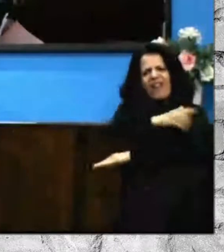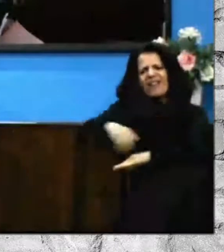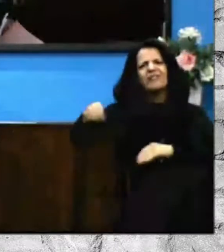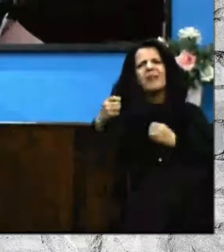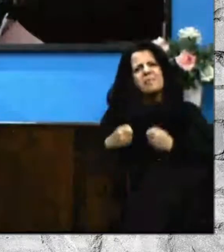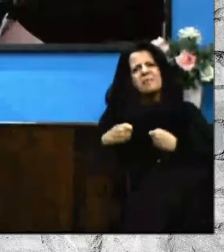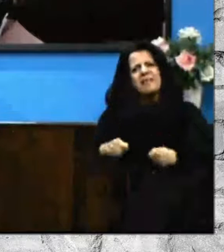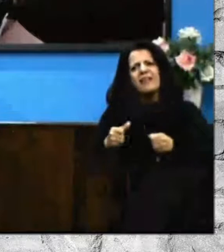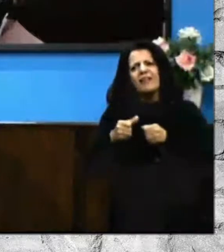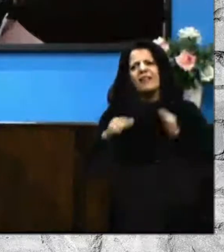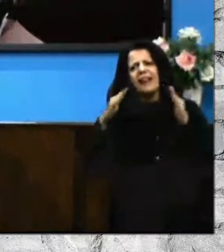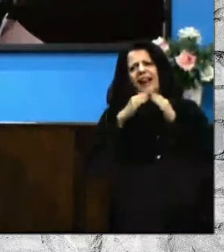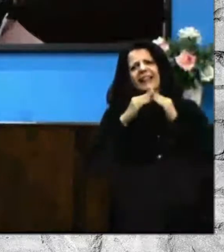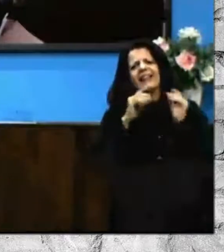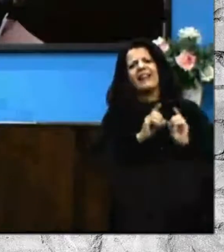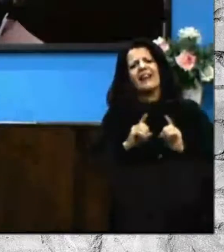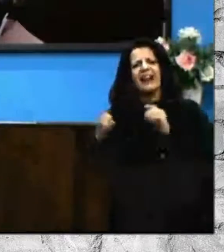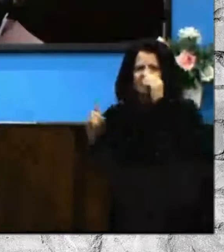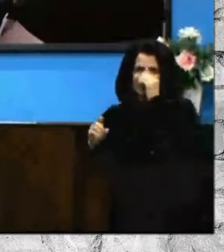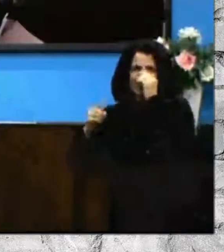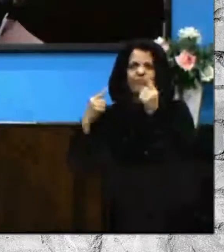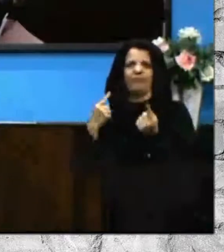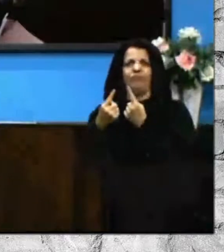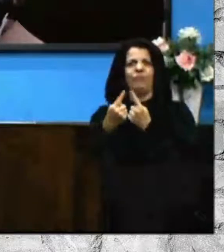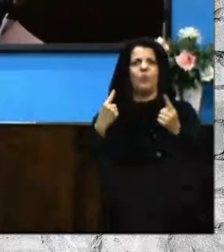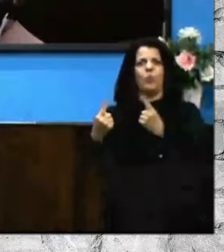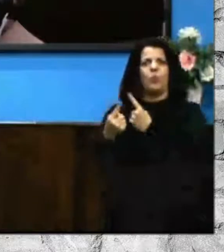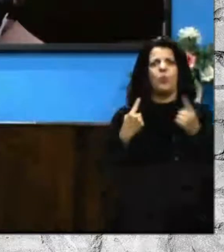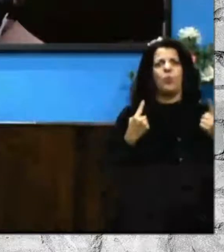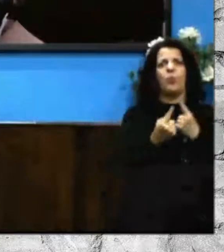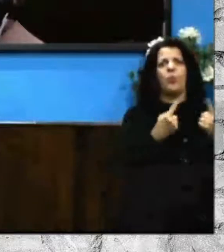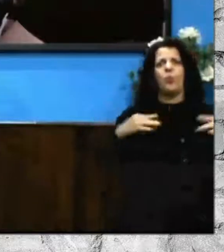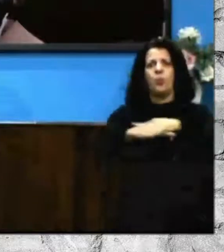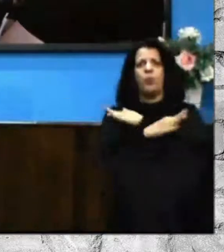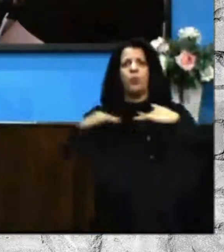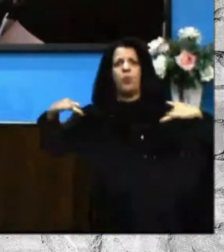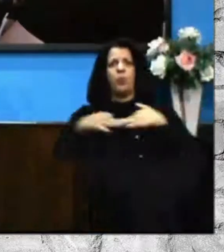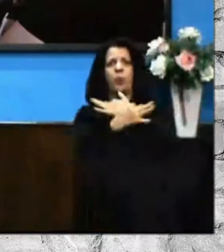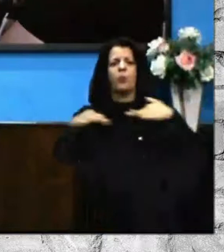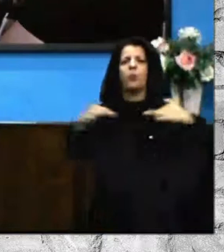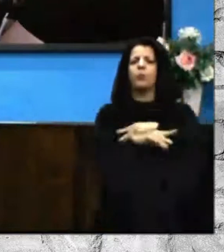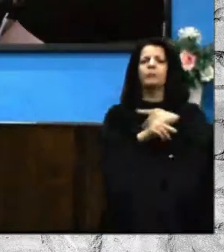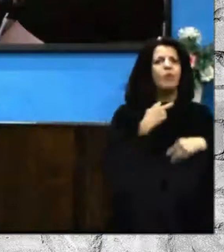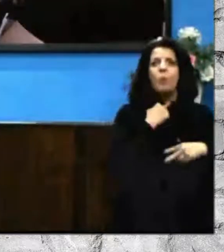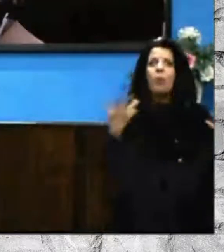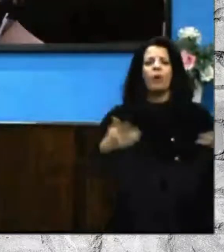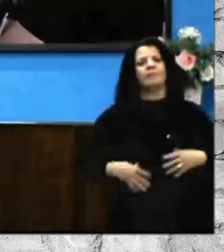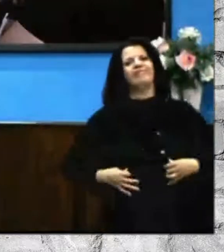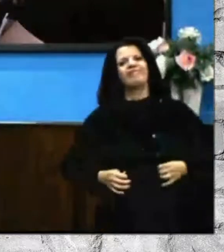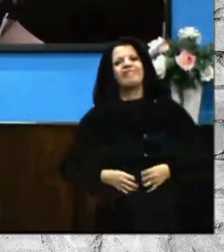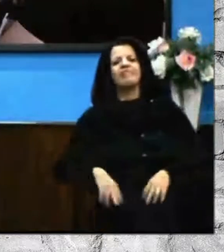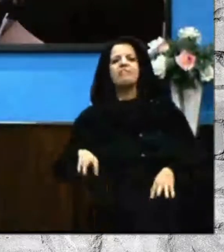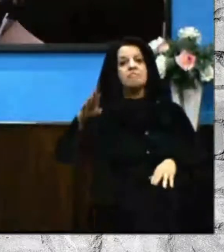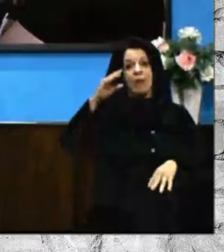caminhando, e indo para cá, indo para lá, como se nada tivesse acontecendo. líderes religiosos agindo de forma como